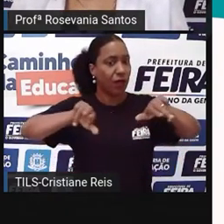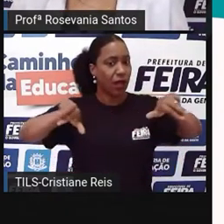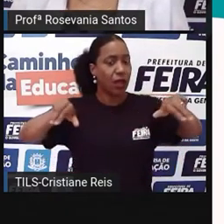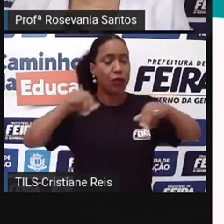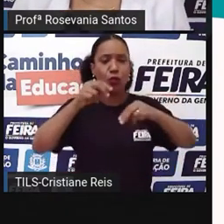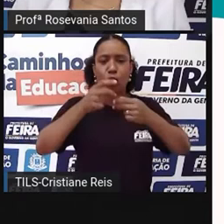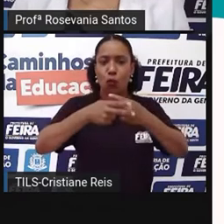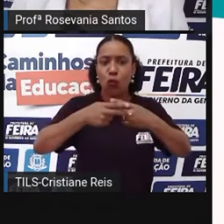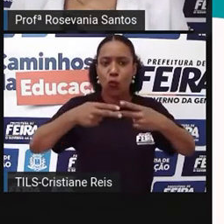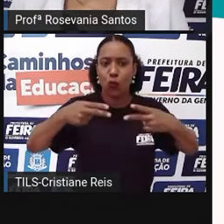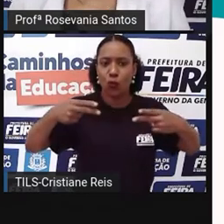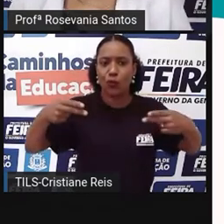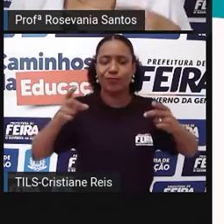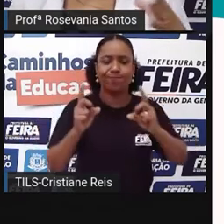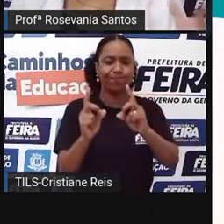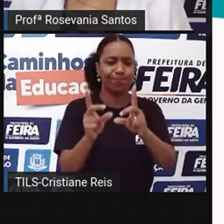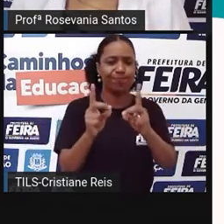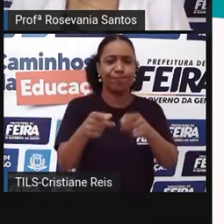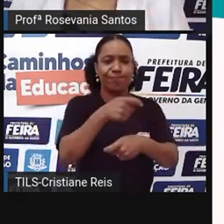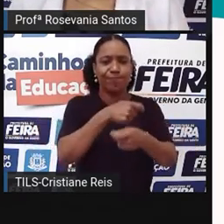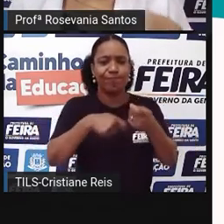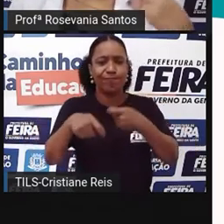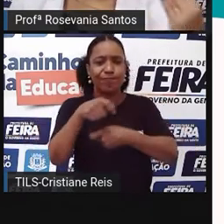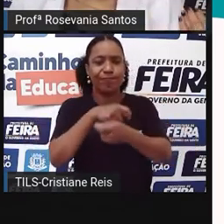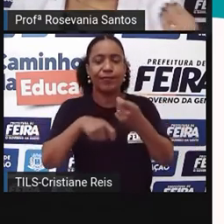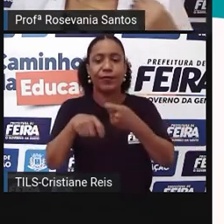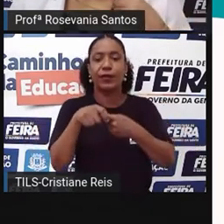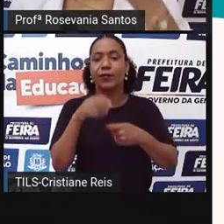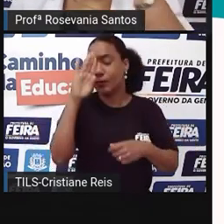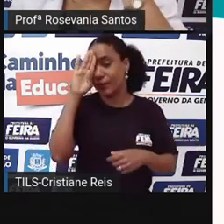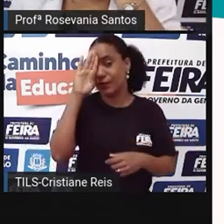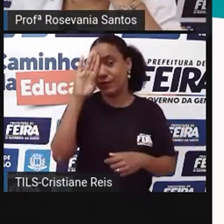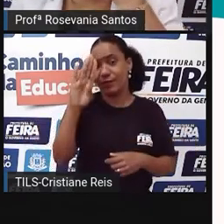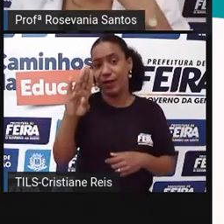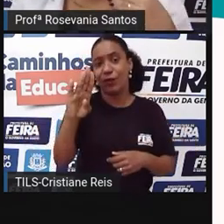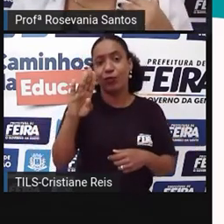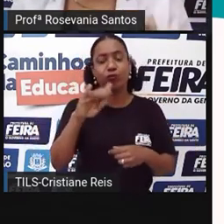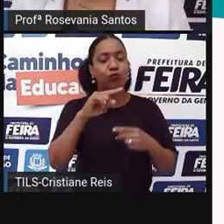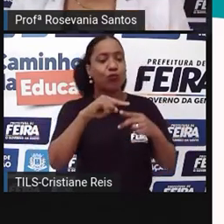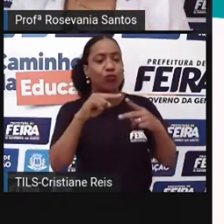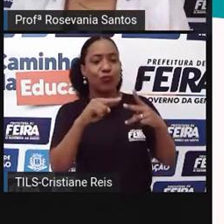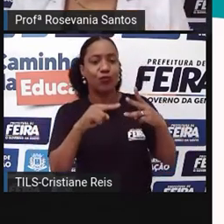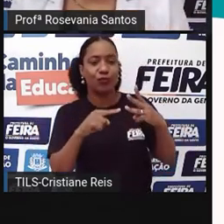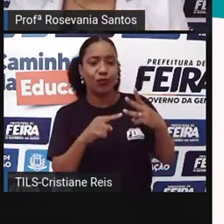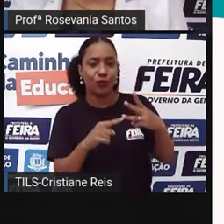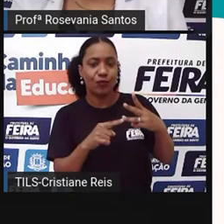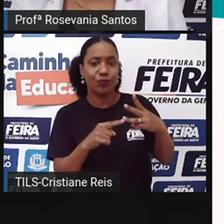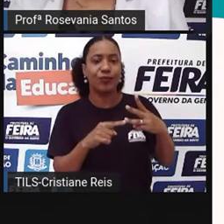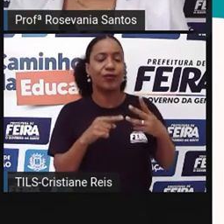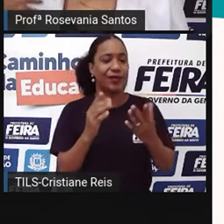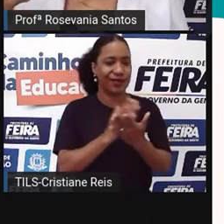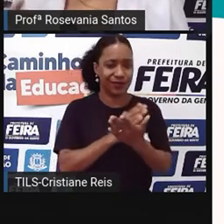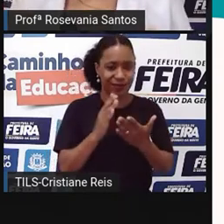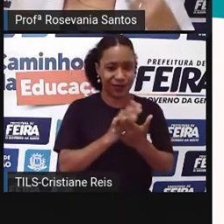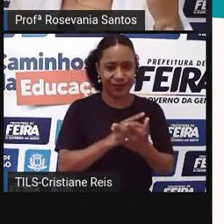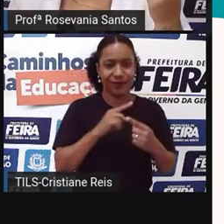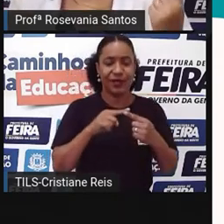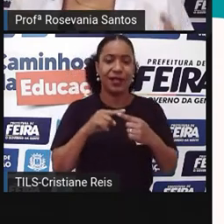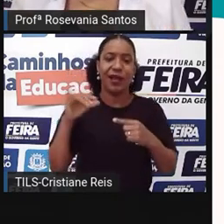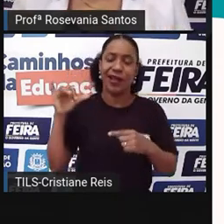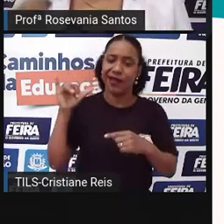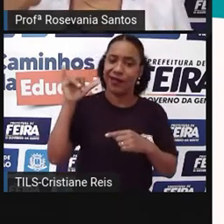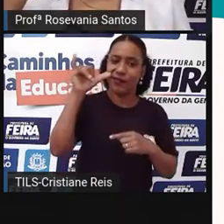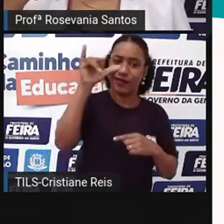produtos. Então, quais são os produtos aí, os principais que a gente tem que são fabricados nele? Aí eu citei alguns, como